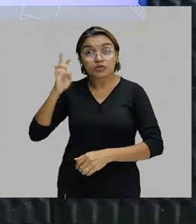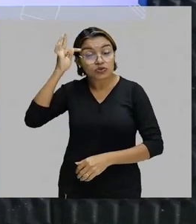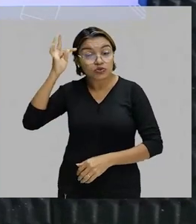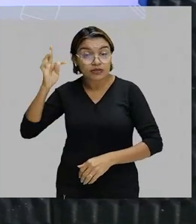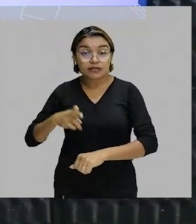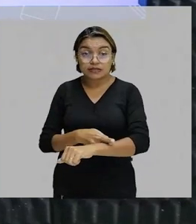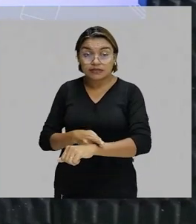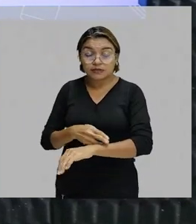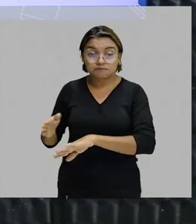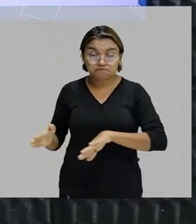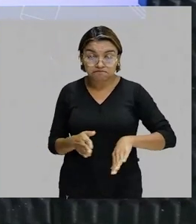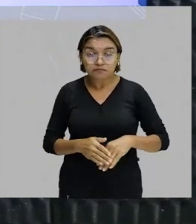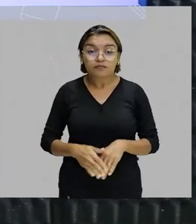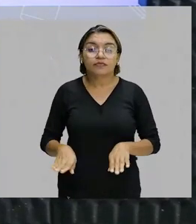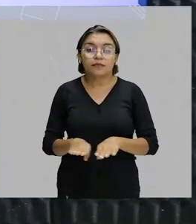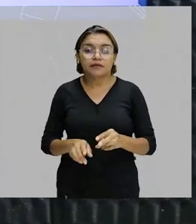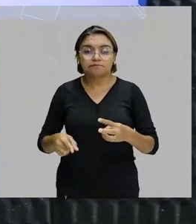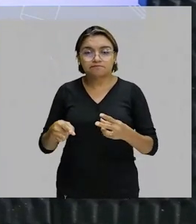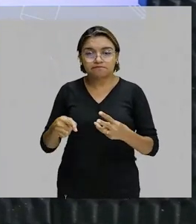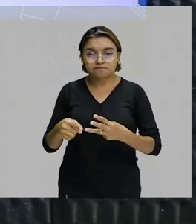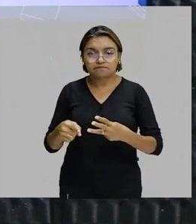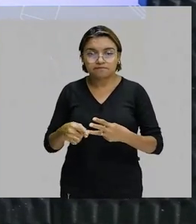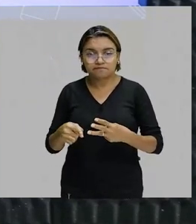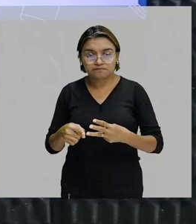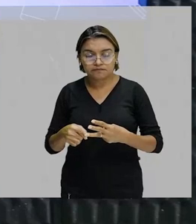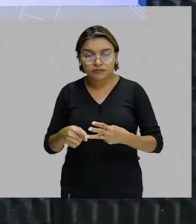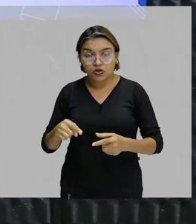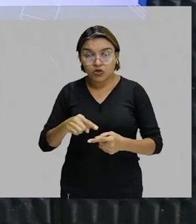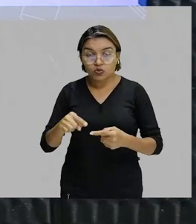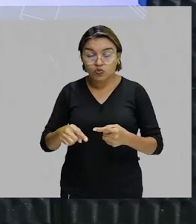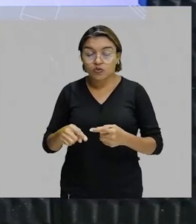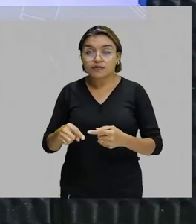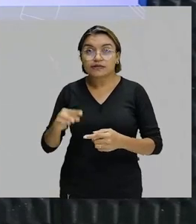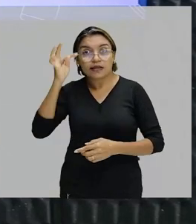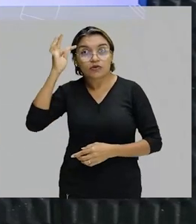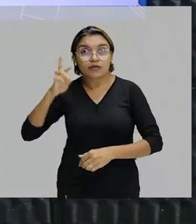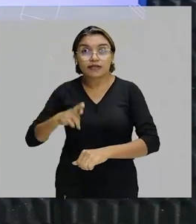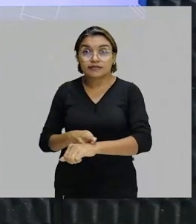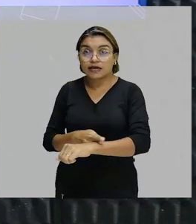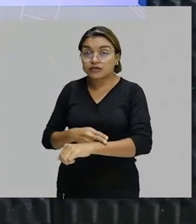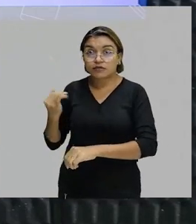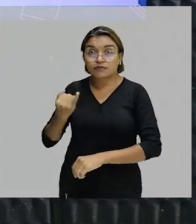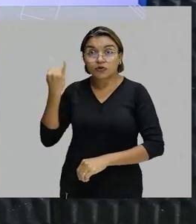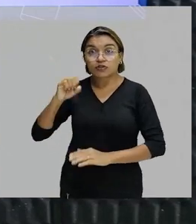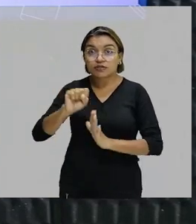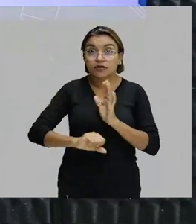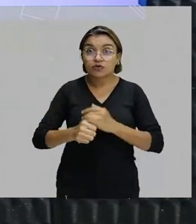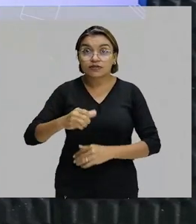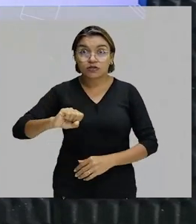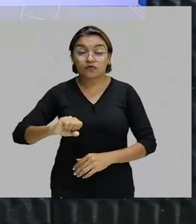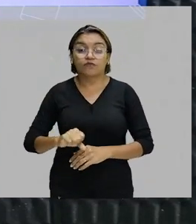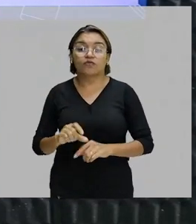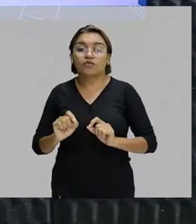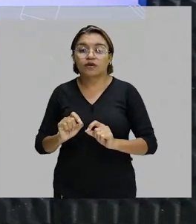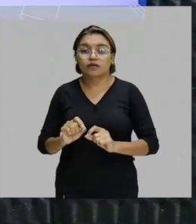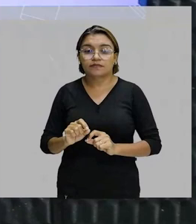tema Vamos citar duas teorias importantes duas teorias aais muito marcantes ali no século XIX que é a teoria